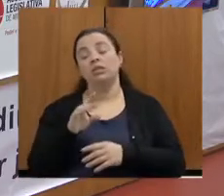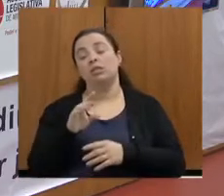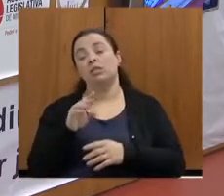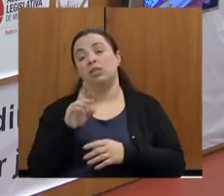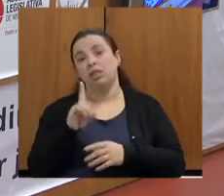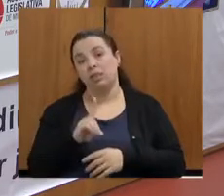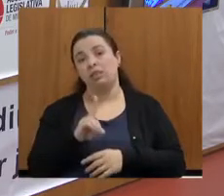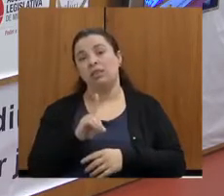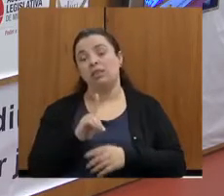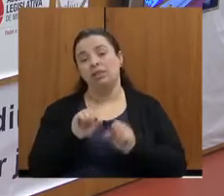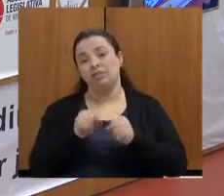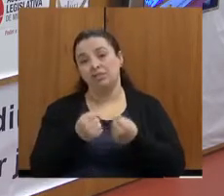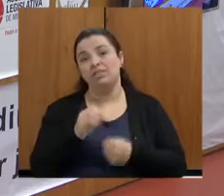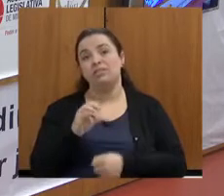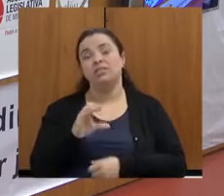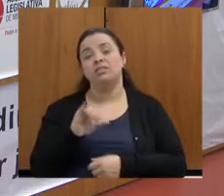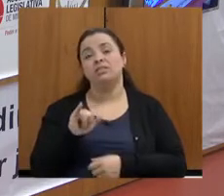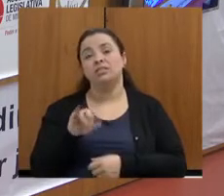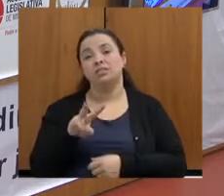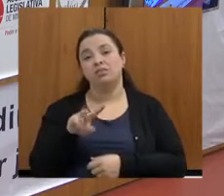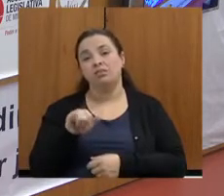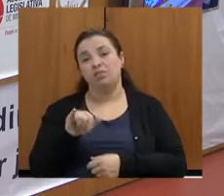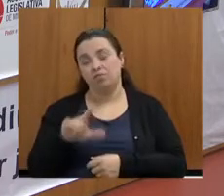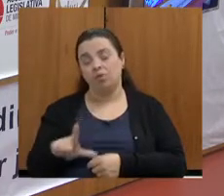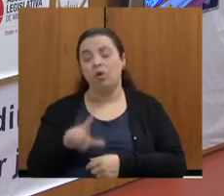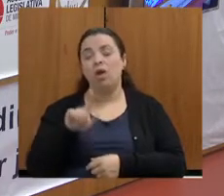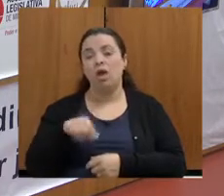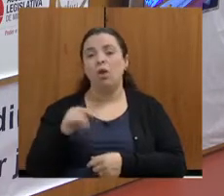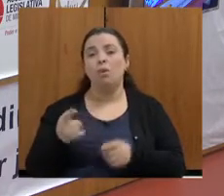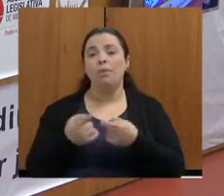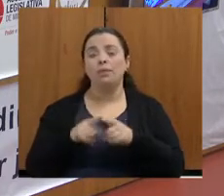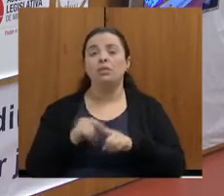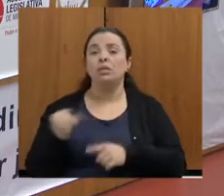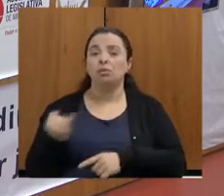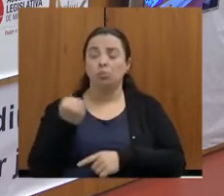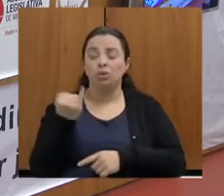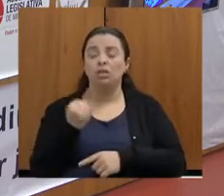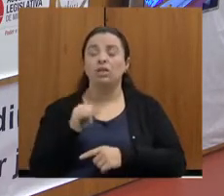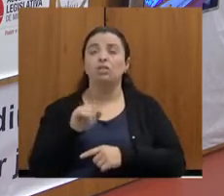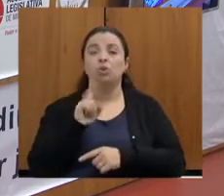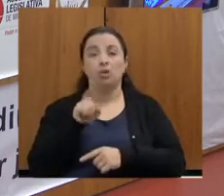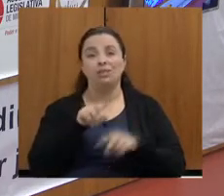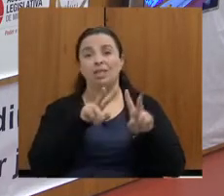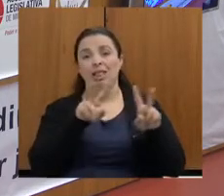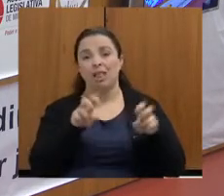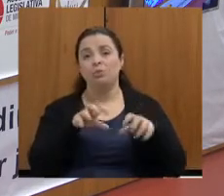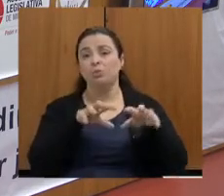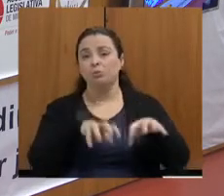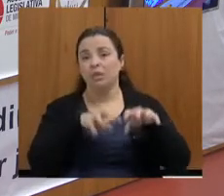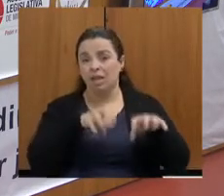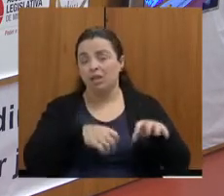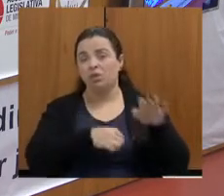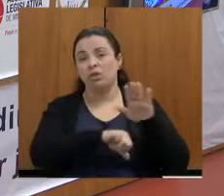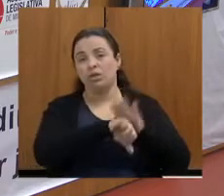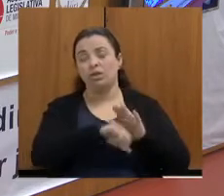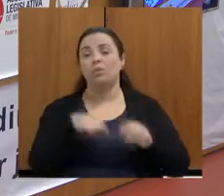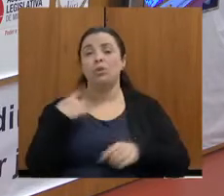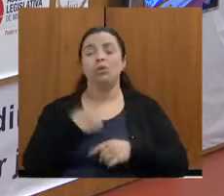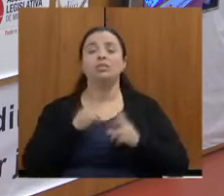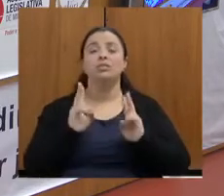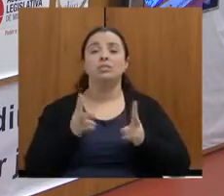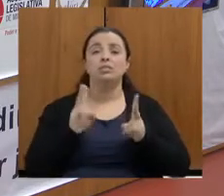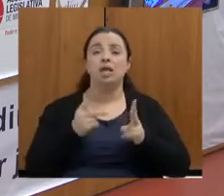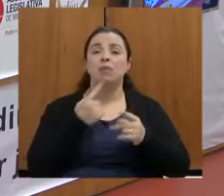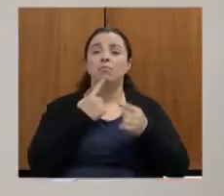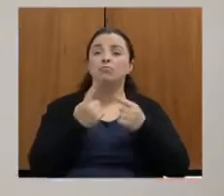importante quando a gente fala de mineradora dos seus crimes nós temos buscado cada vez mais o diálogo com a